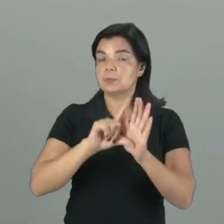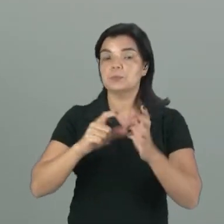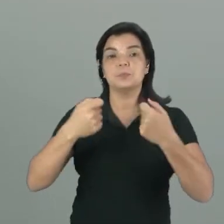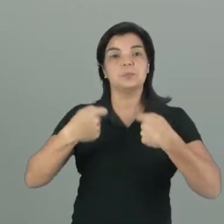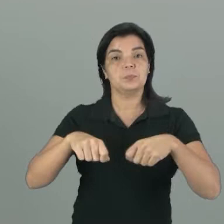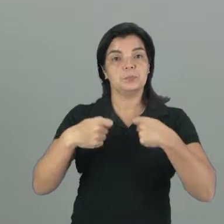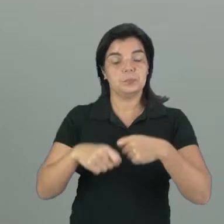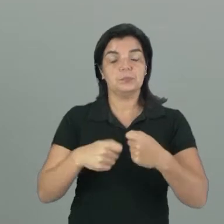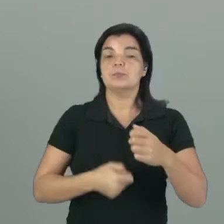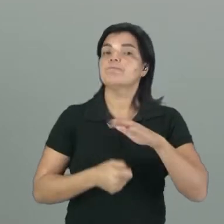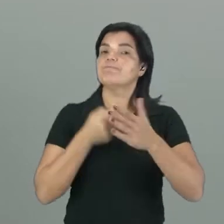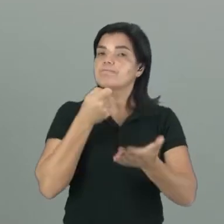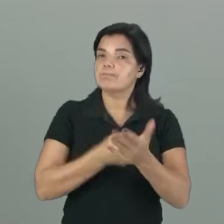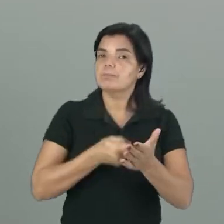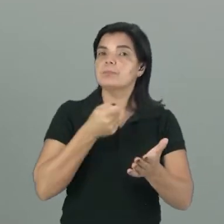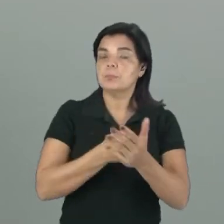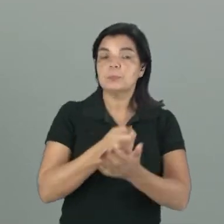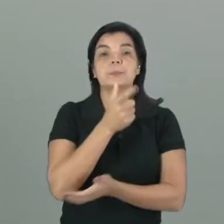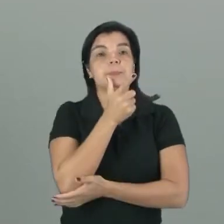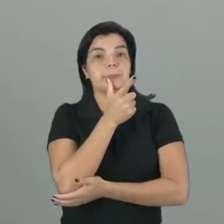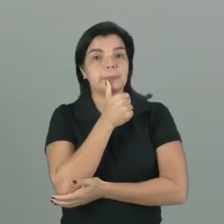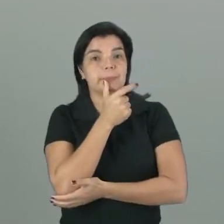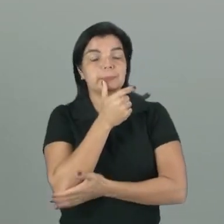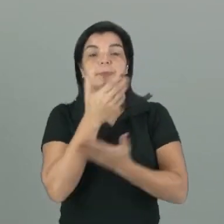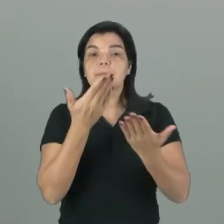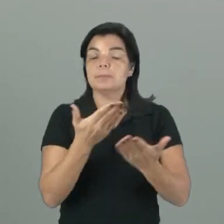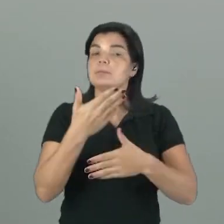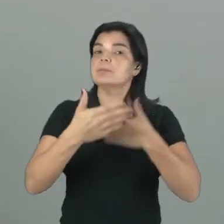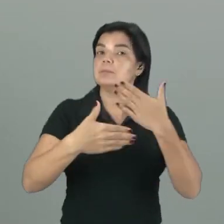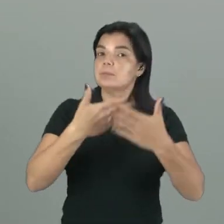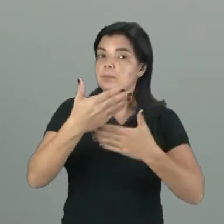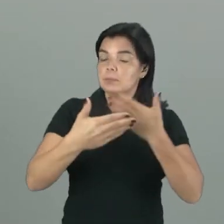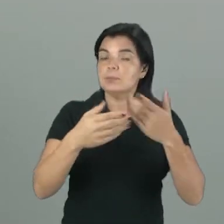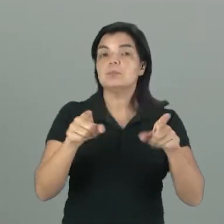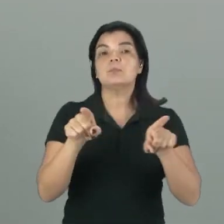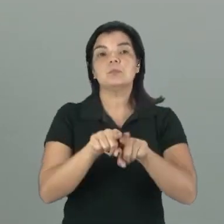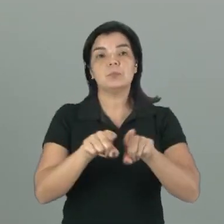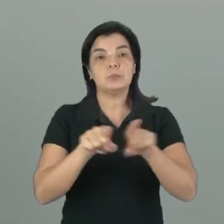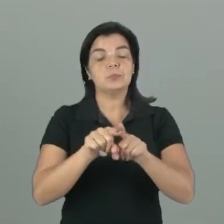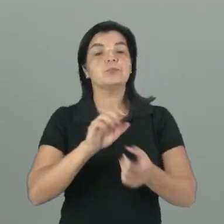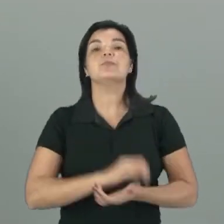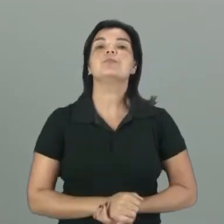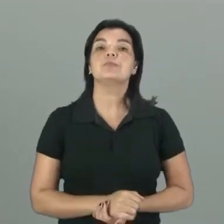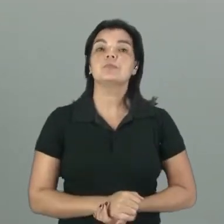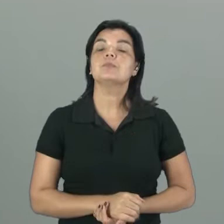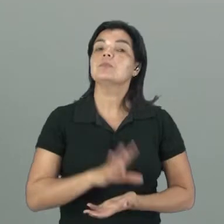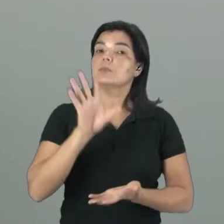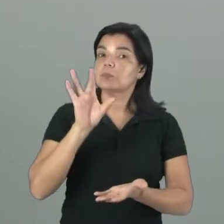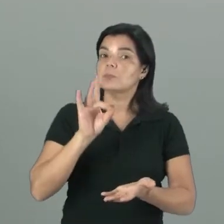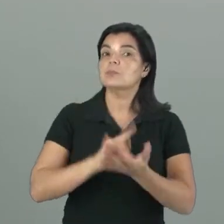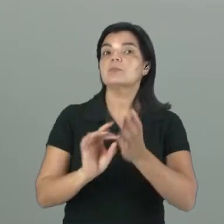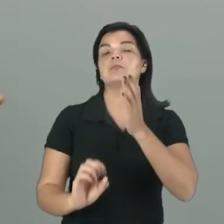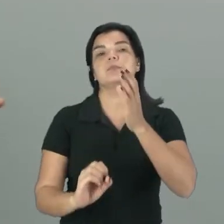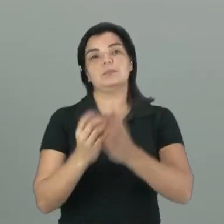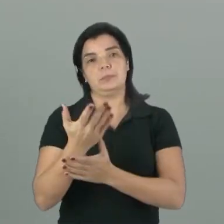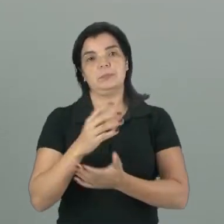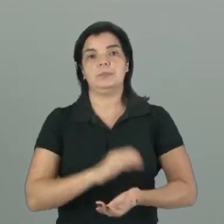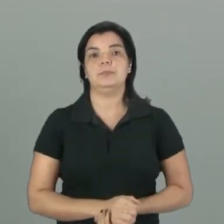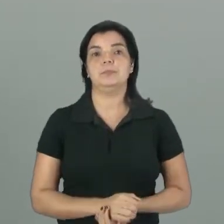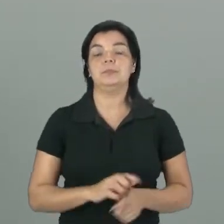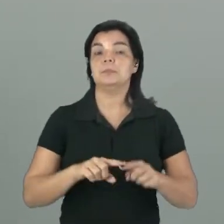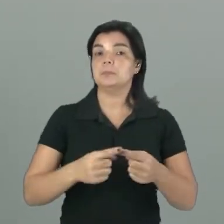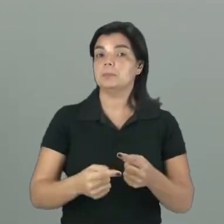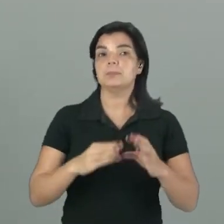precisavam obrigatoriamente da água para que o processo de fecundação de fato acontecesse. Aqui não é